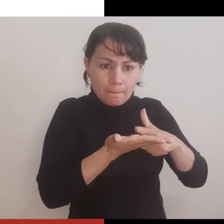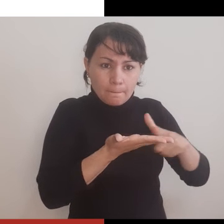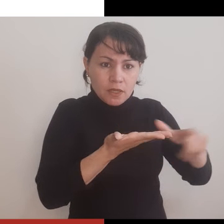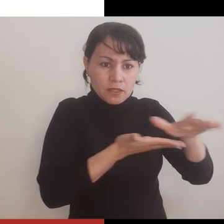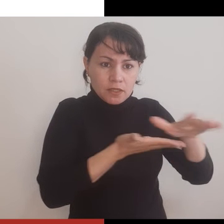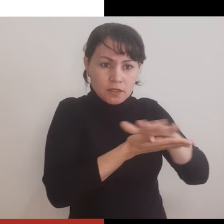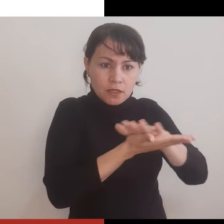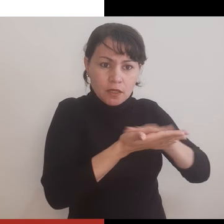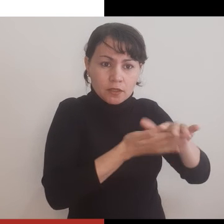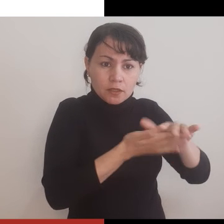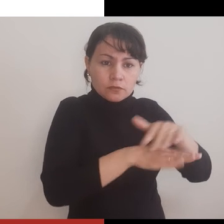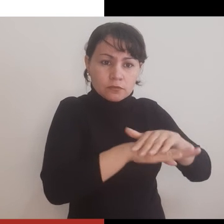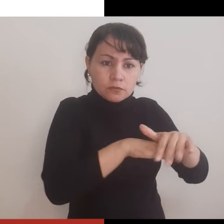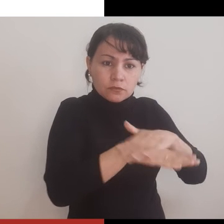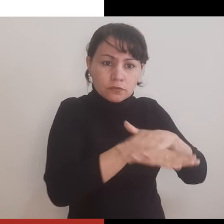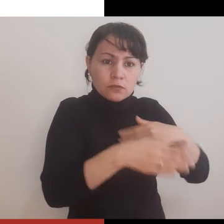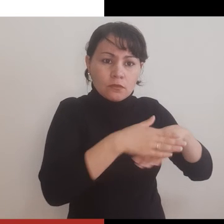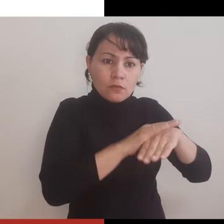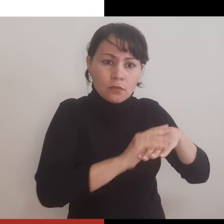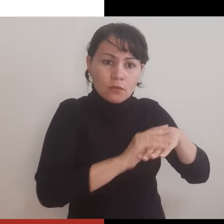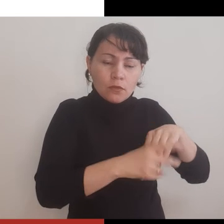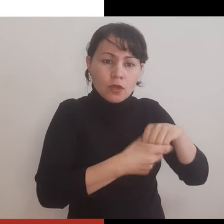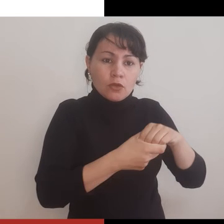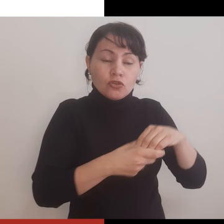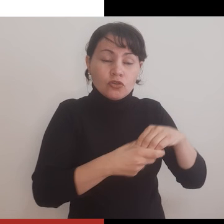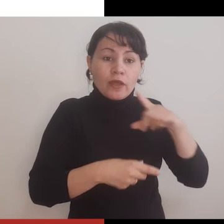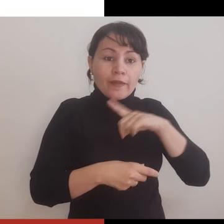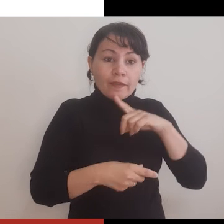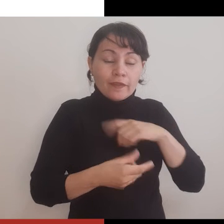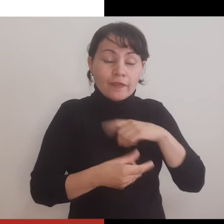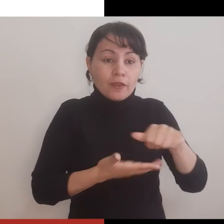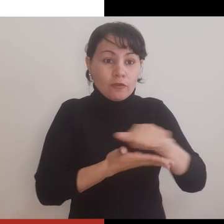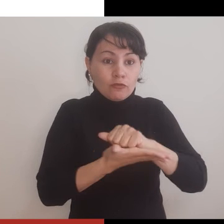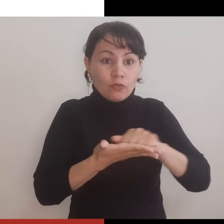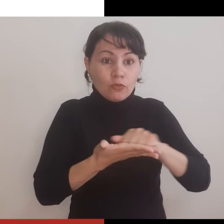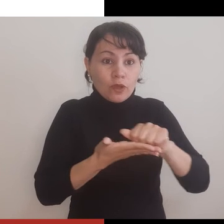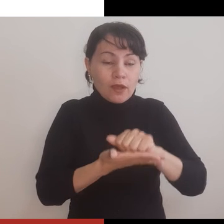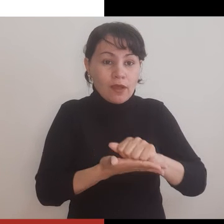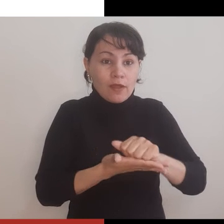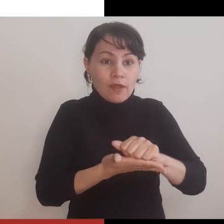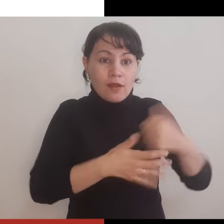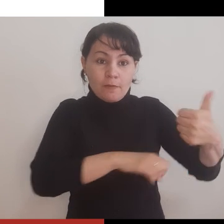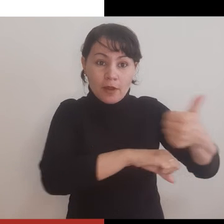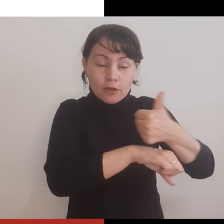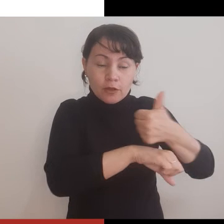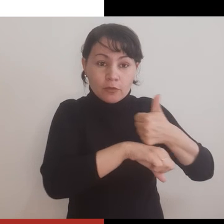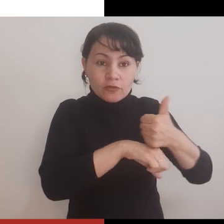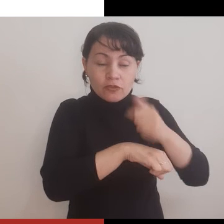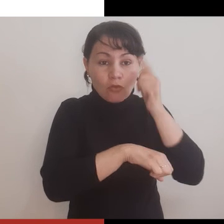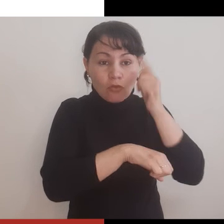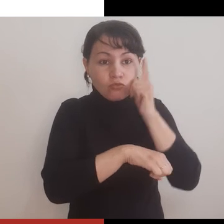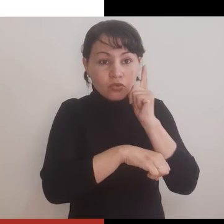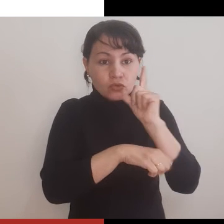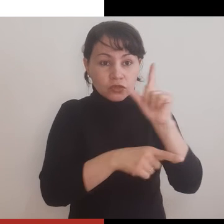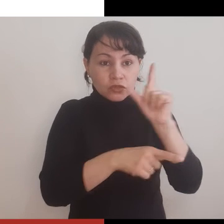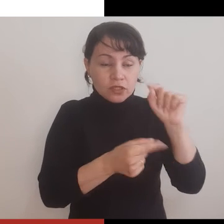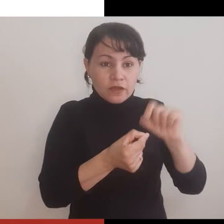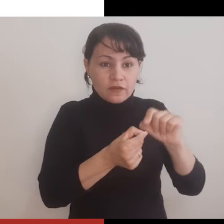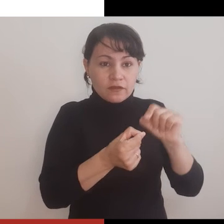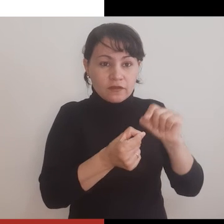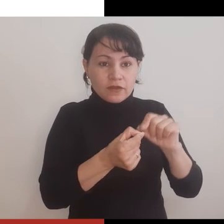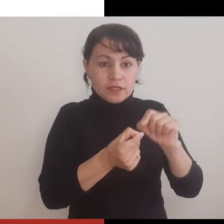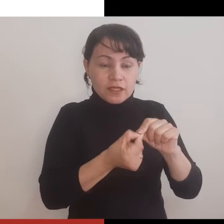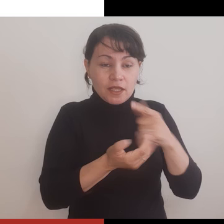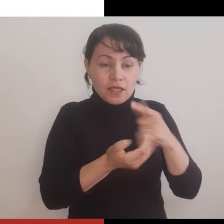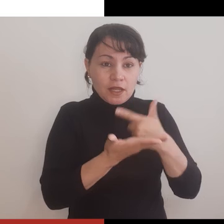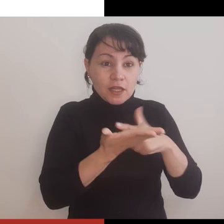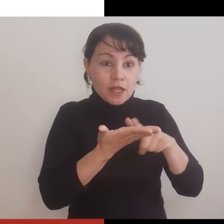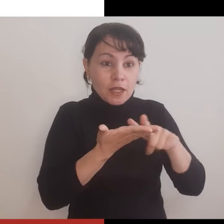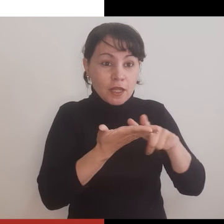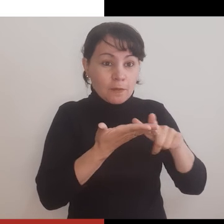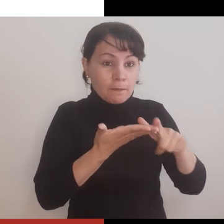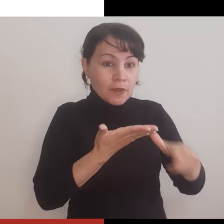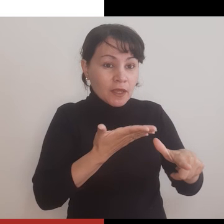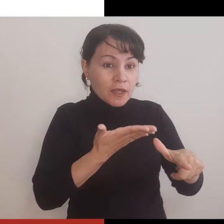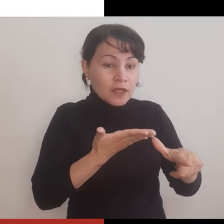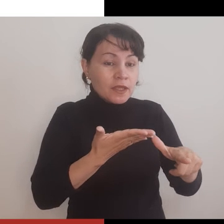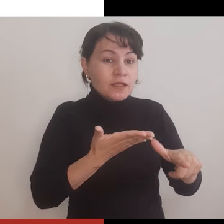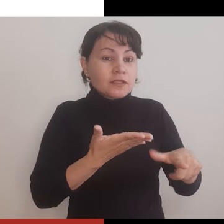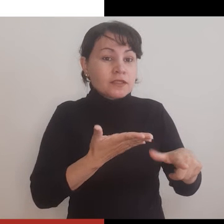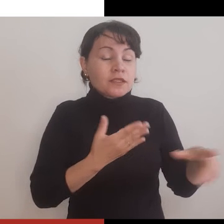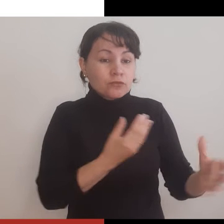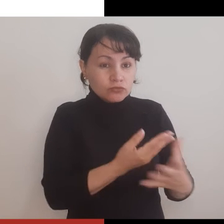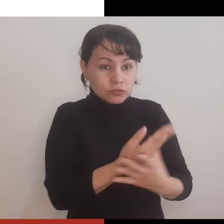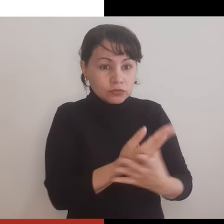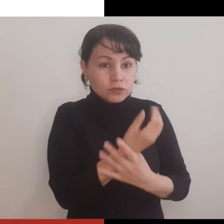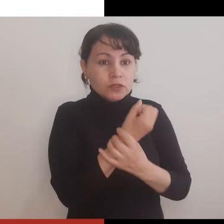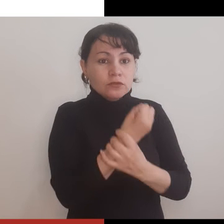e daí você ter um ambiente para que esse profissional consiga realizar essa atividade de forma